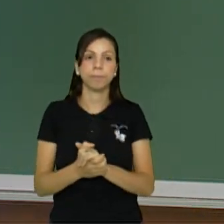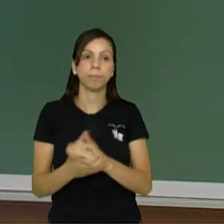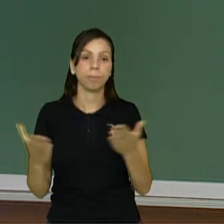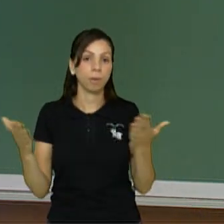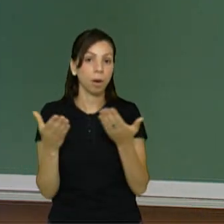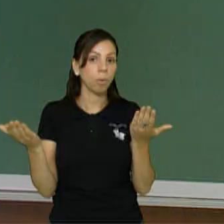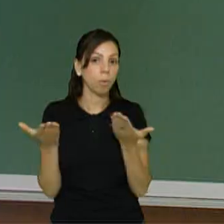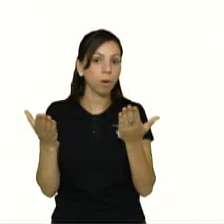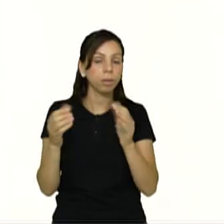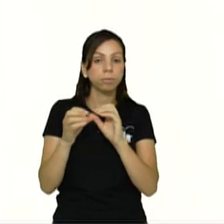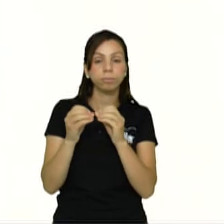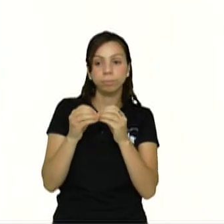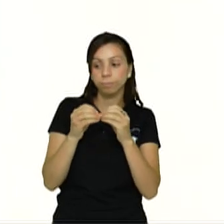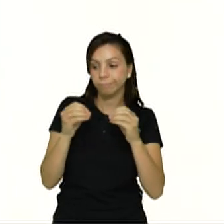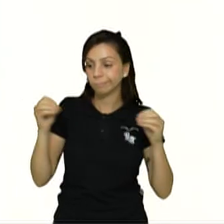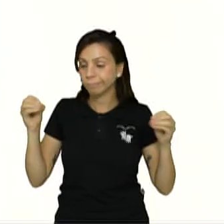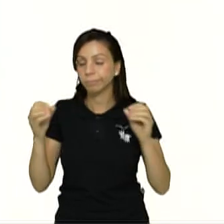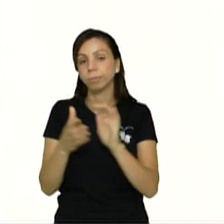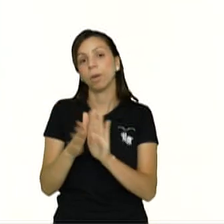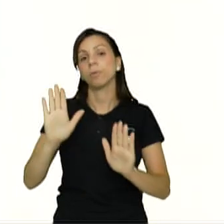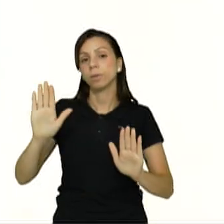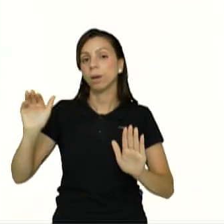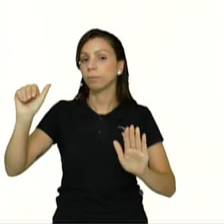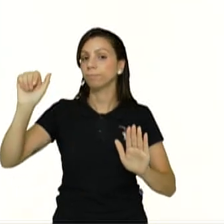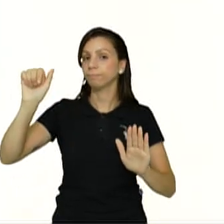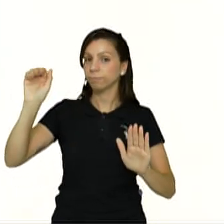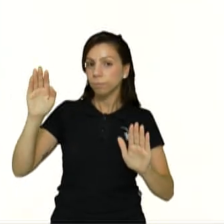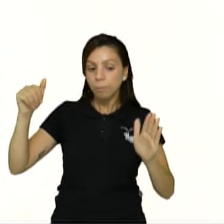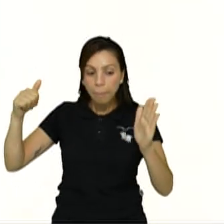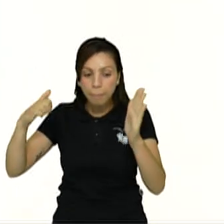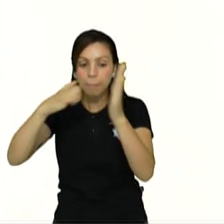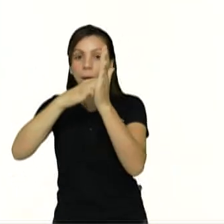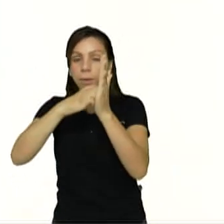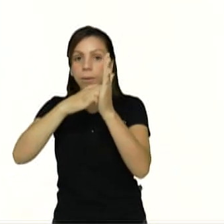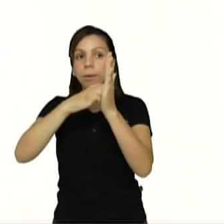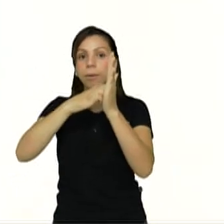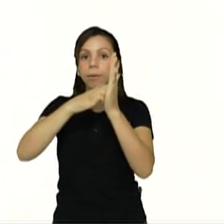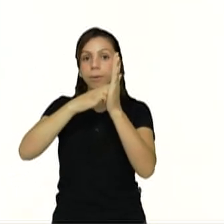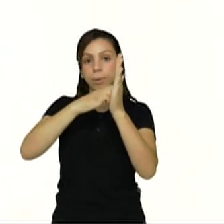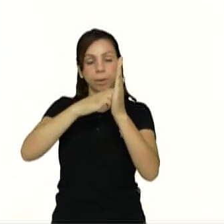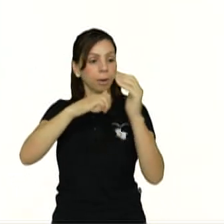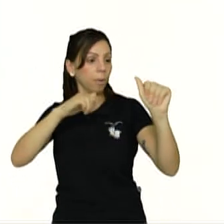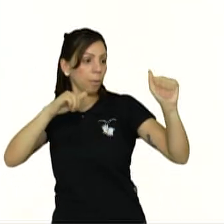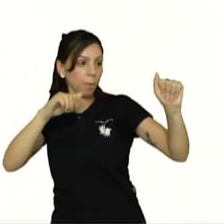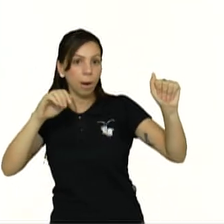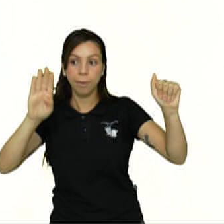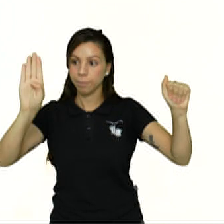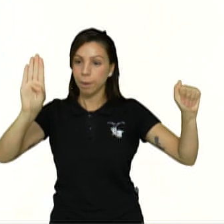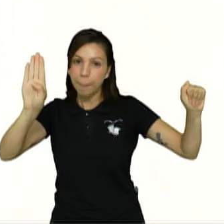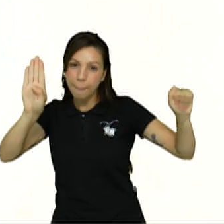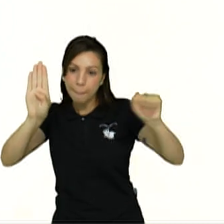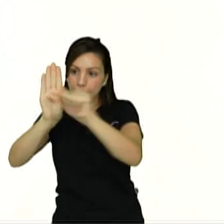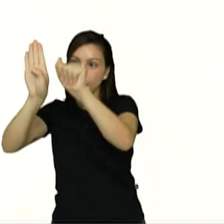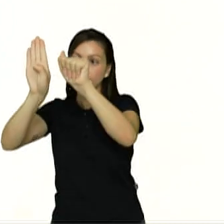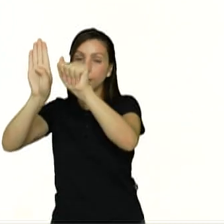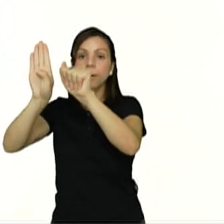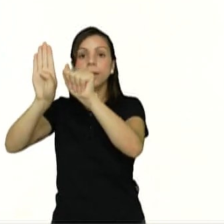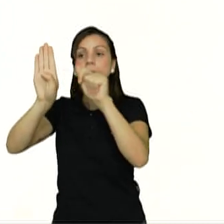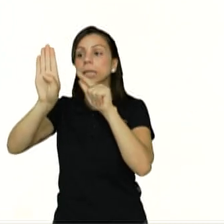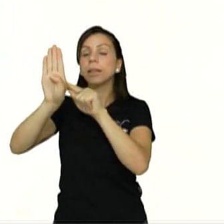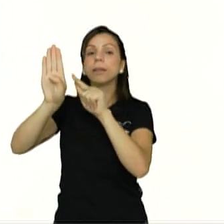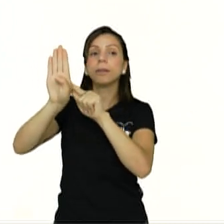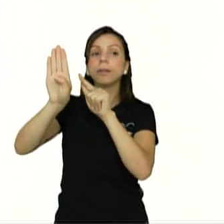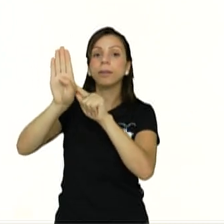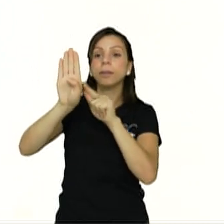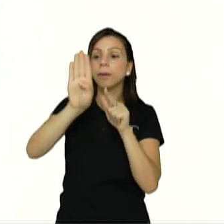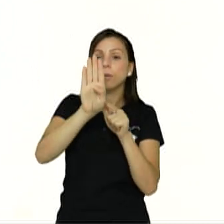de afastamento. Ocorreu a colisão. O corpo A colidiu com o corpo B. O corpo B ele vai sair